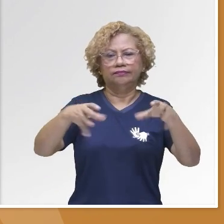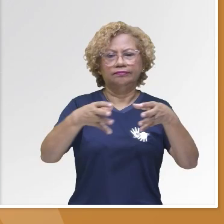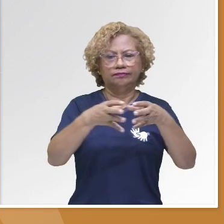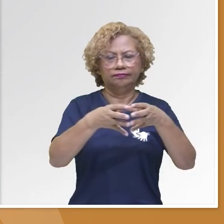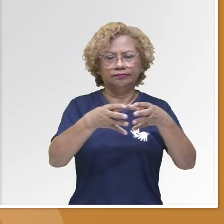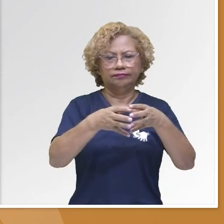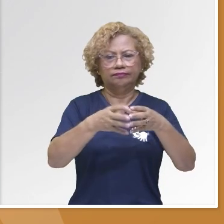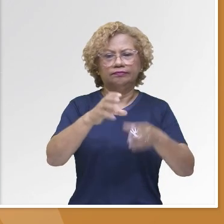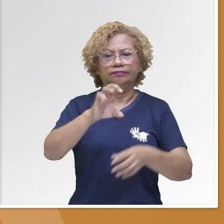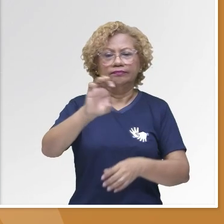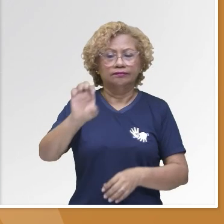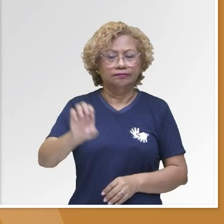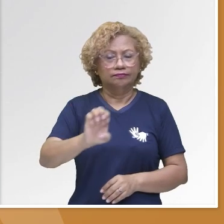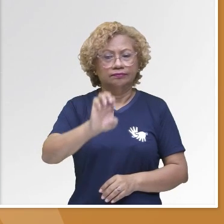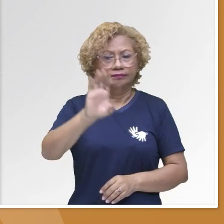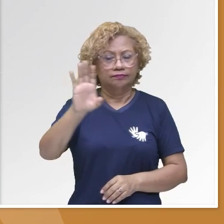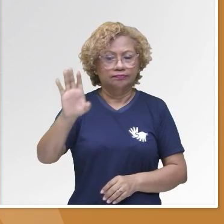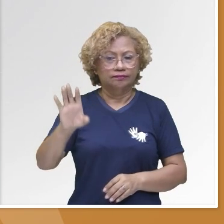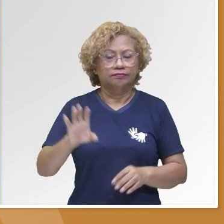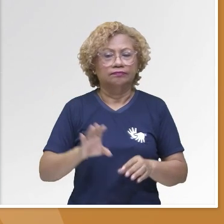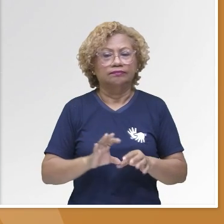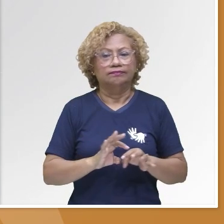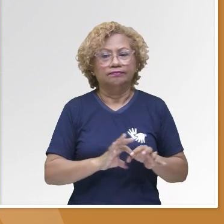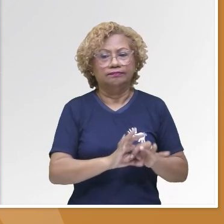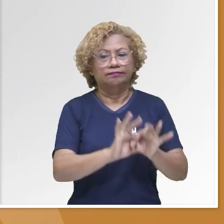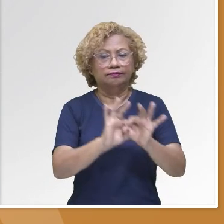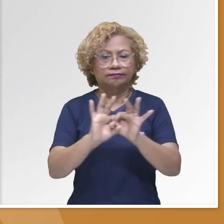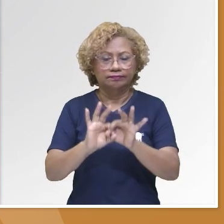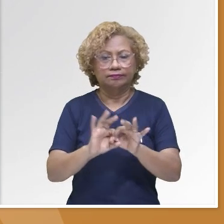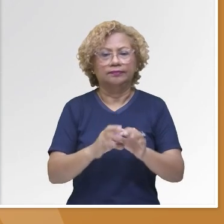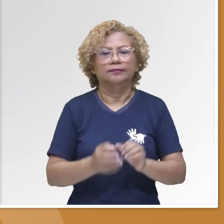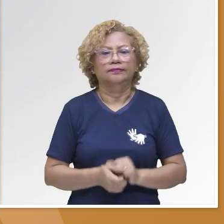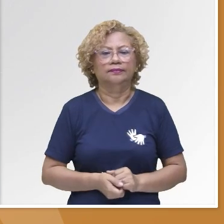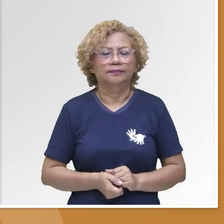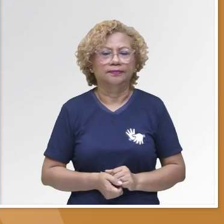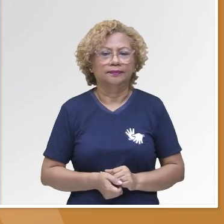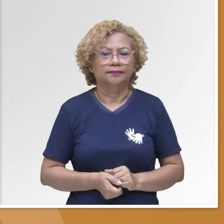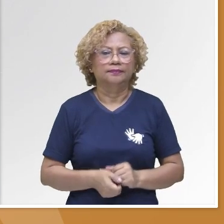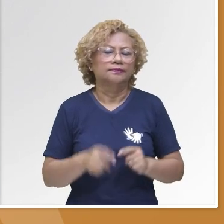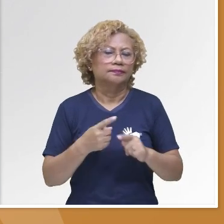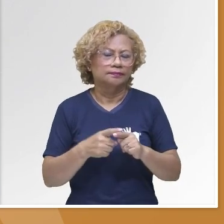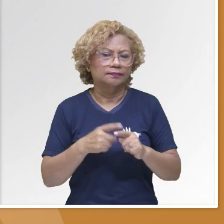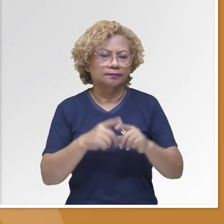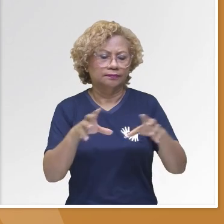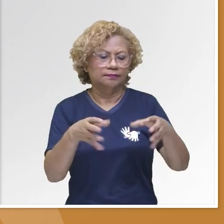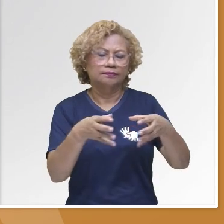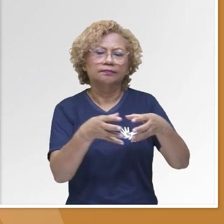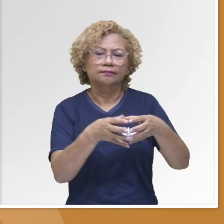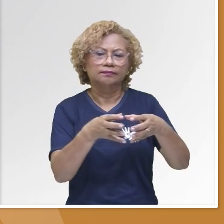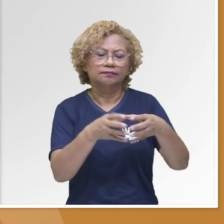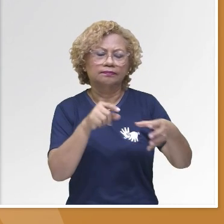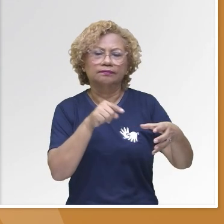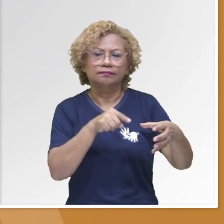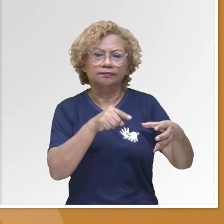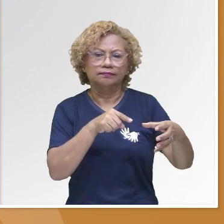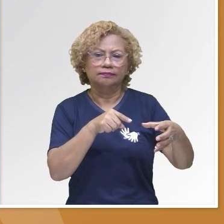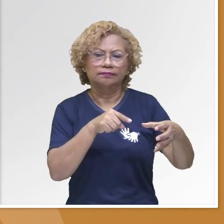Pontos positivos em relação aos blocos econômicos é que os blocos econômicos eles vão ser capazes de quê?